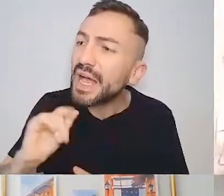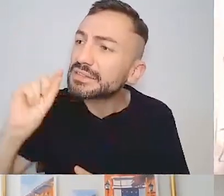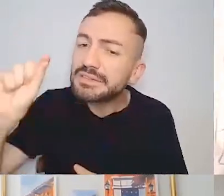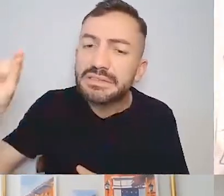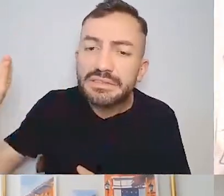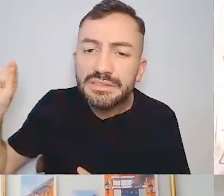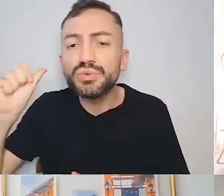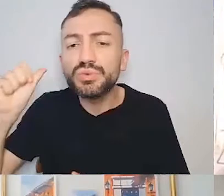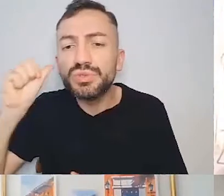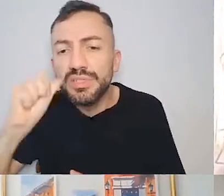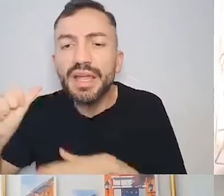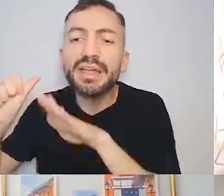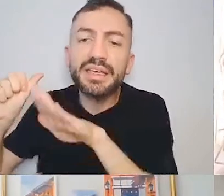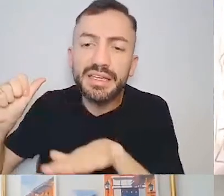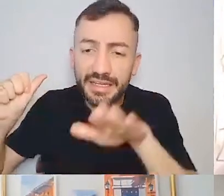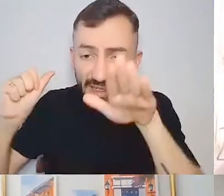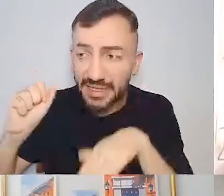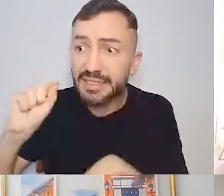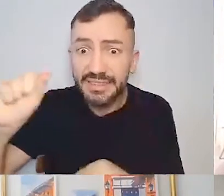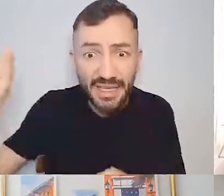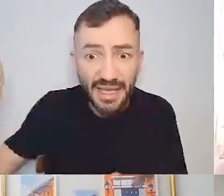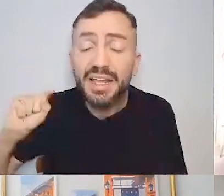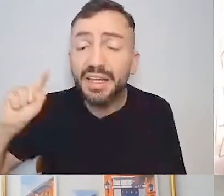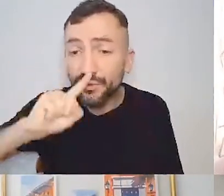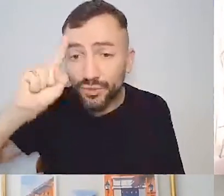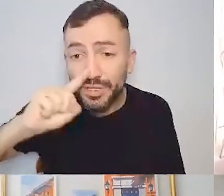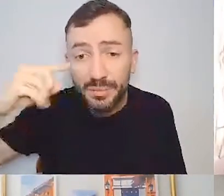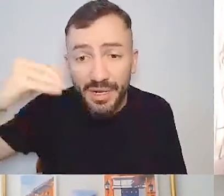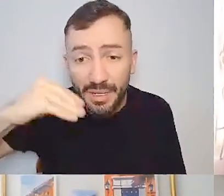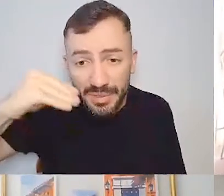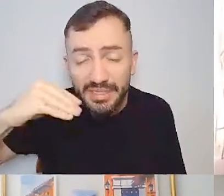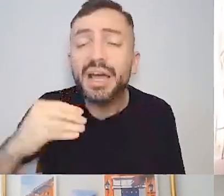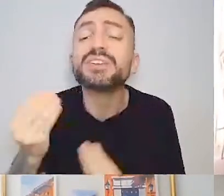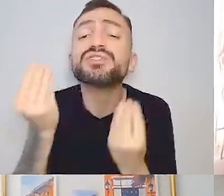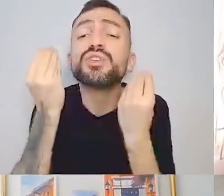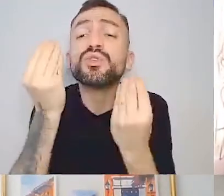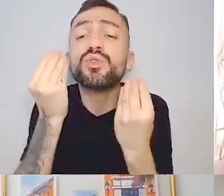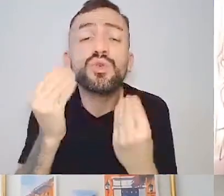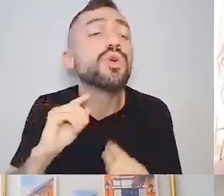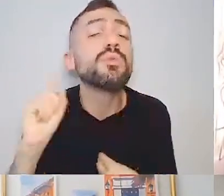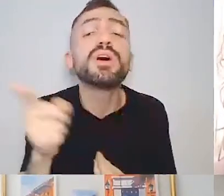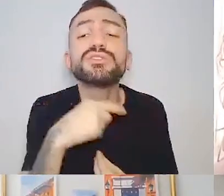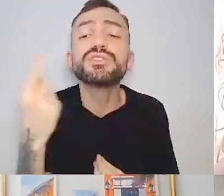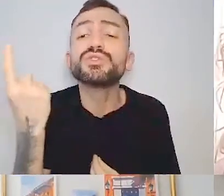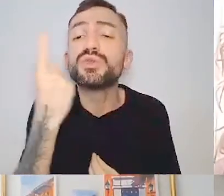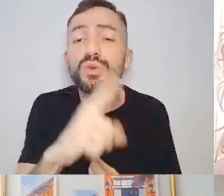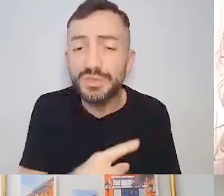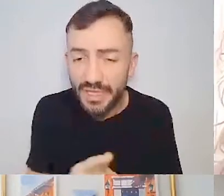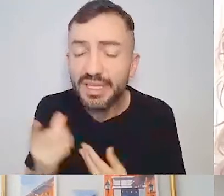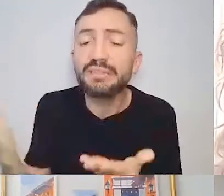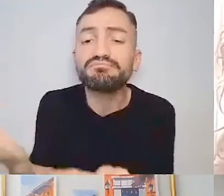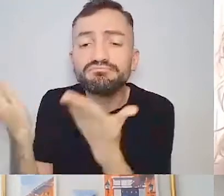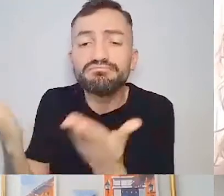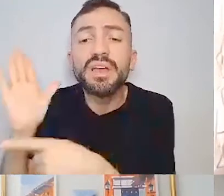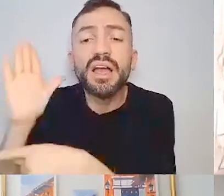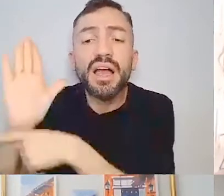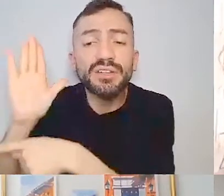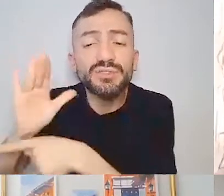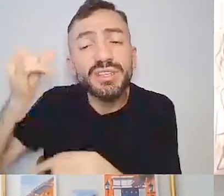e crianças que estão em situação de vulnerabilidade, como a gente fomentar e prevenir as violações de